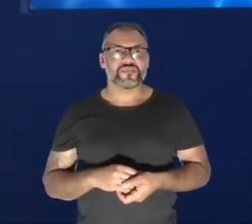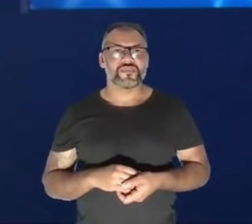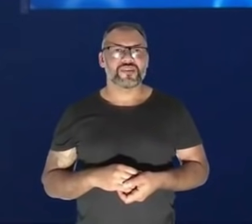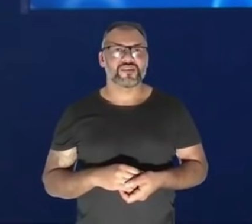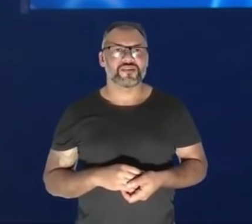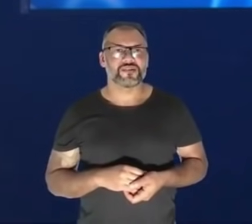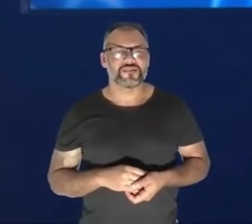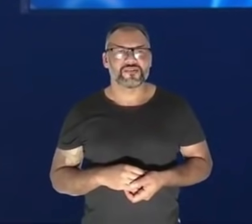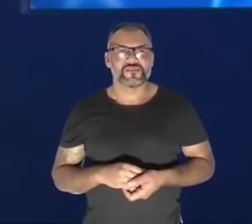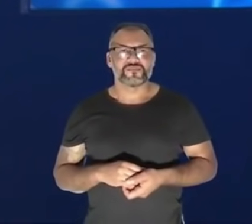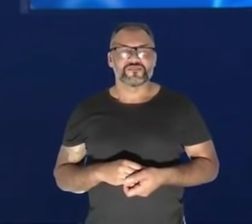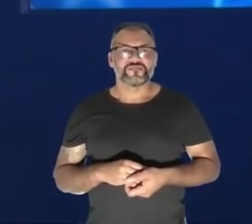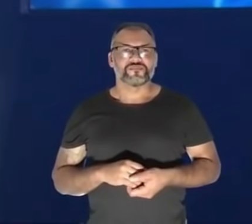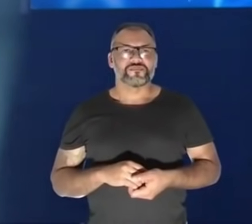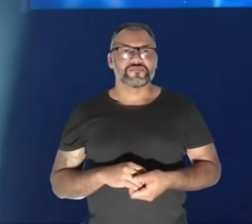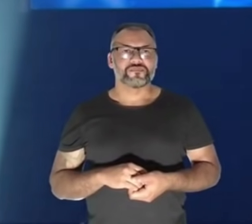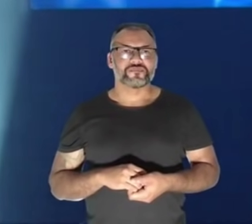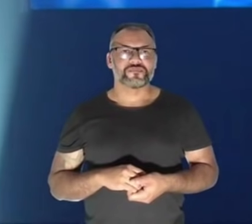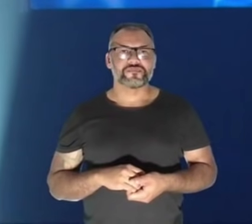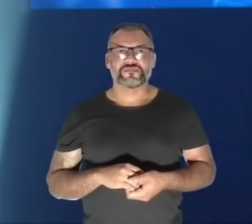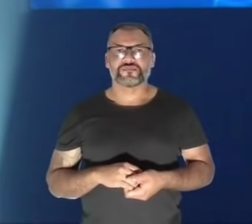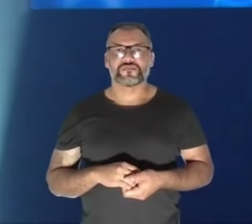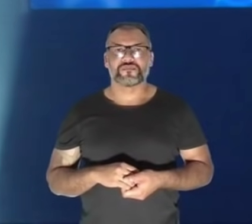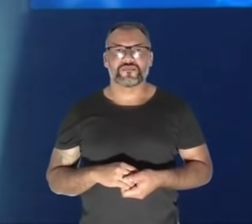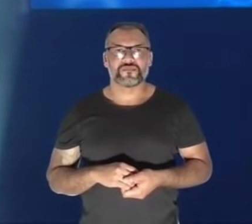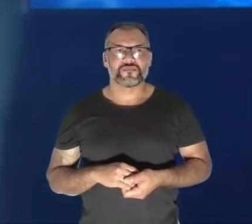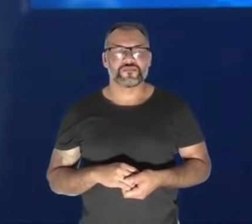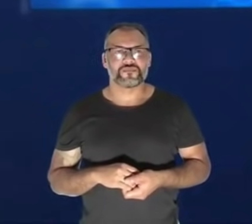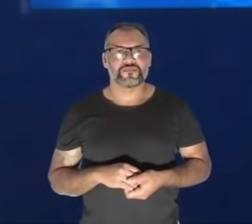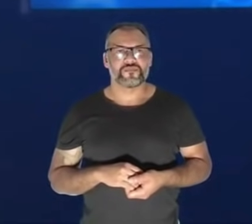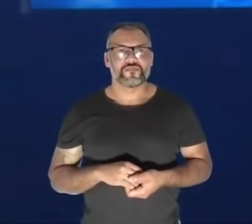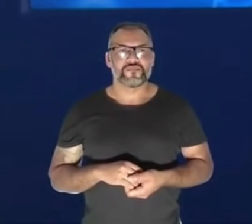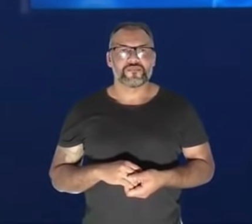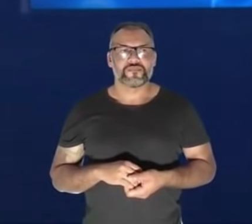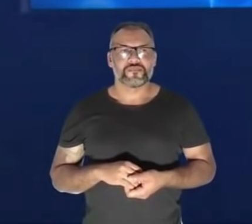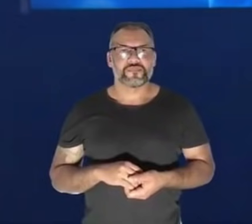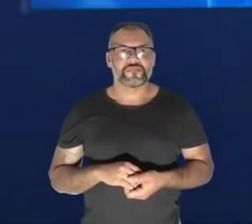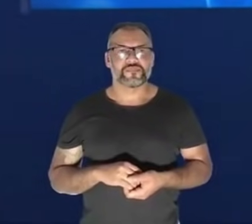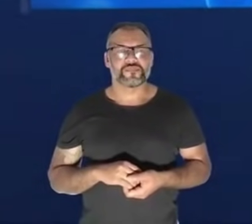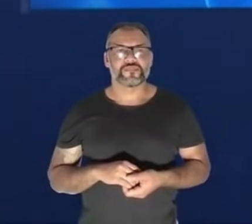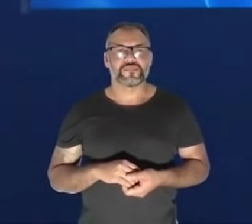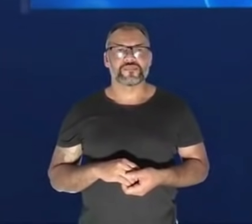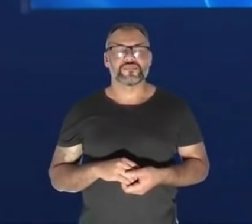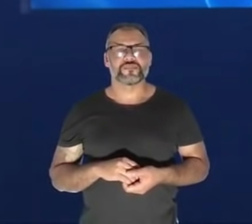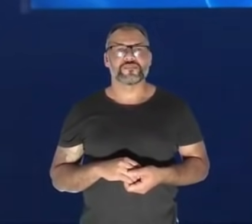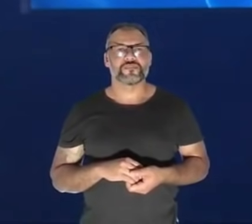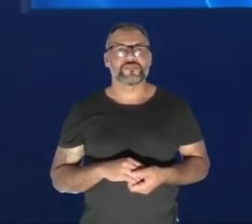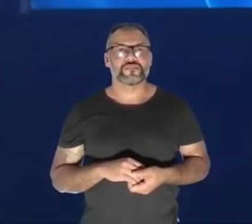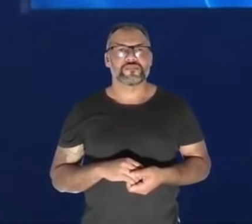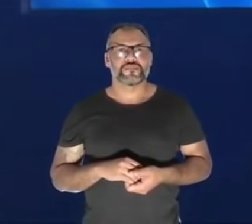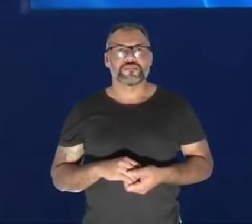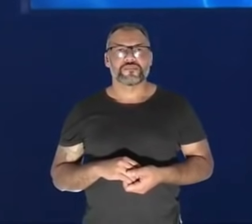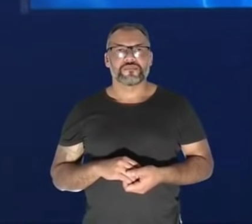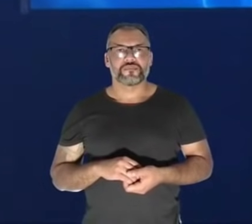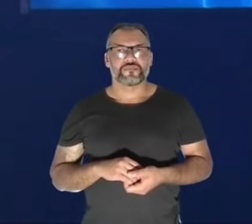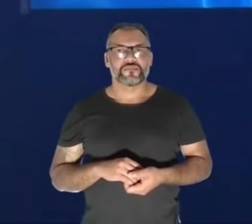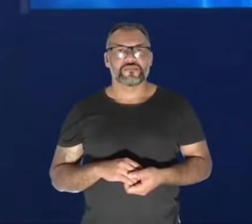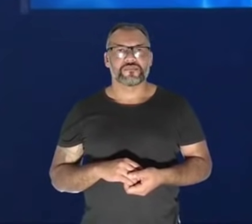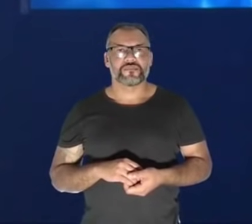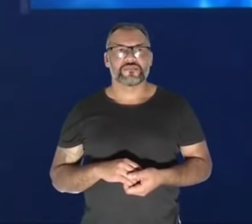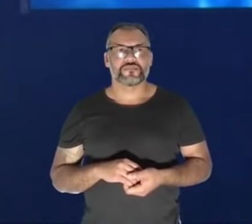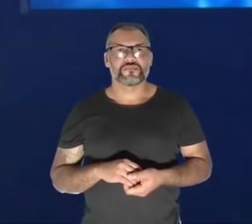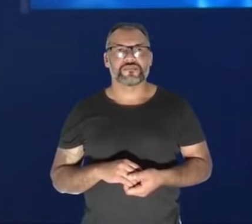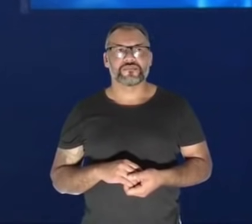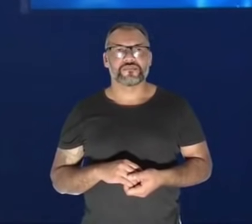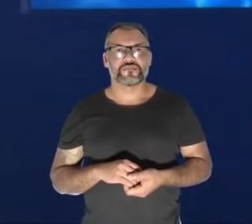não se burra não dói alguns ficam lutando para tentar forçar algo que nunca deveria ser